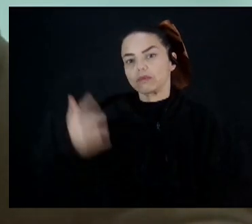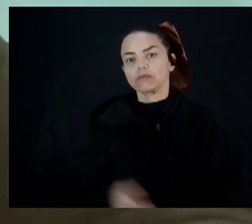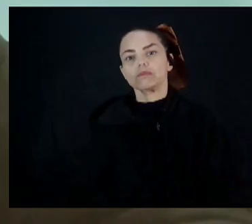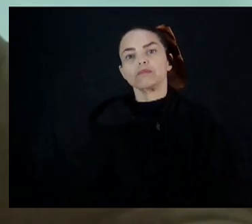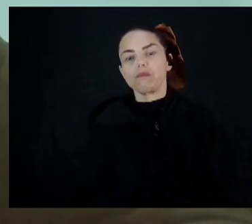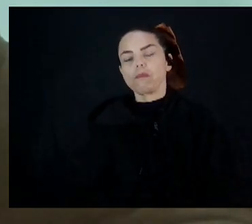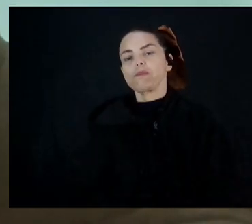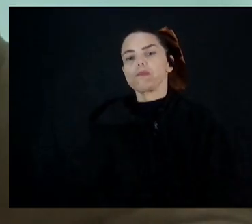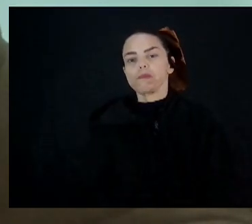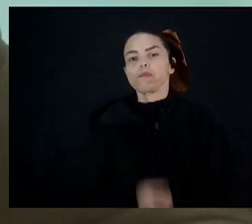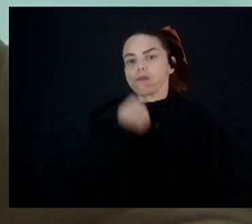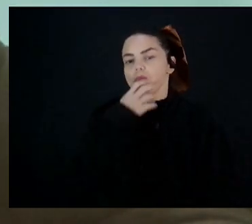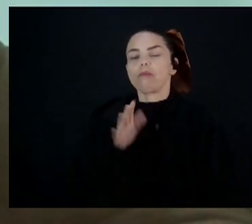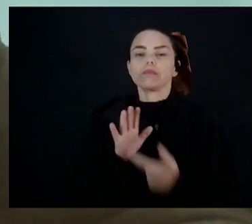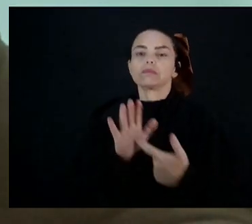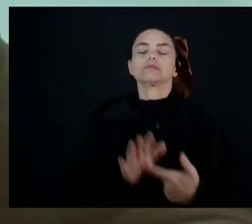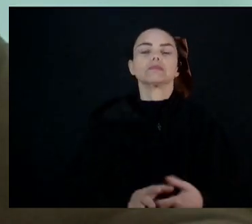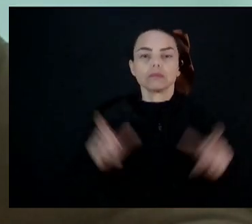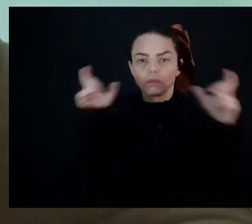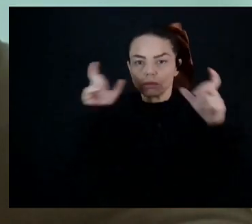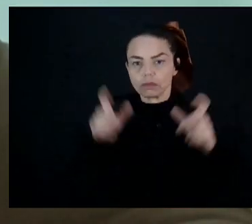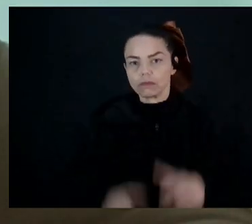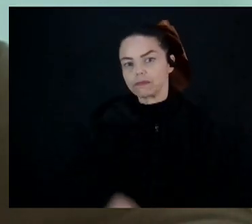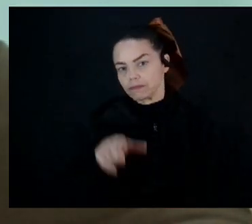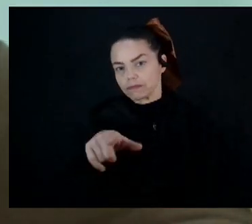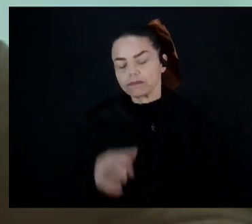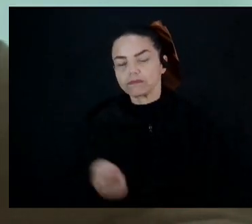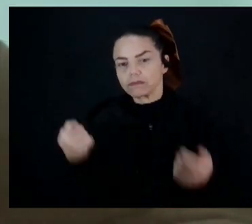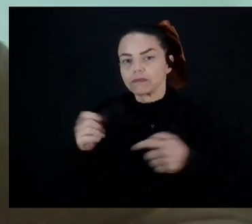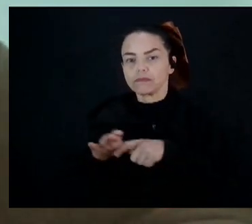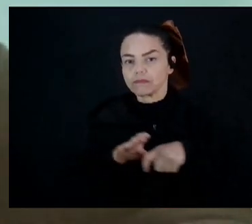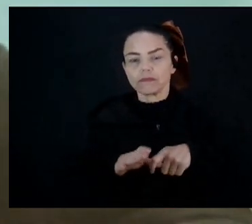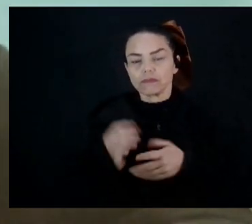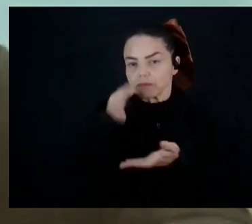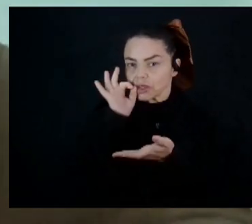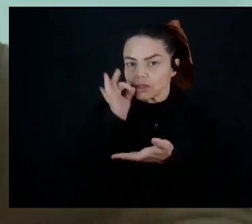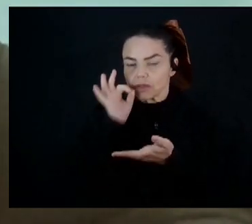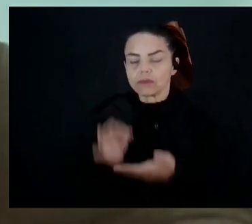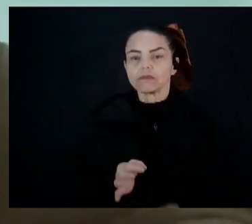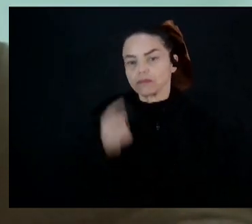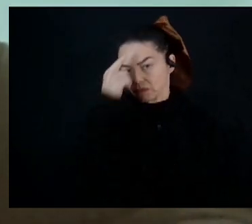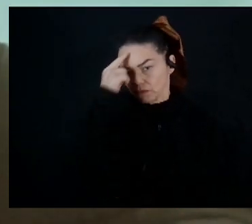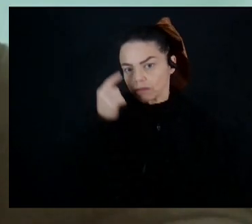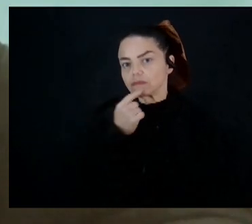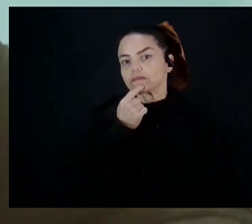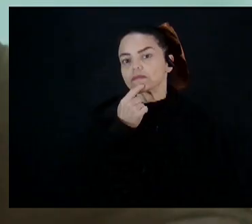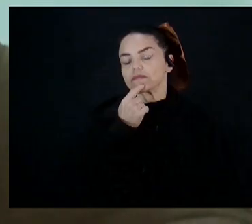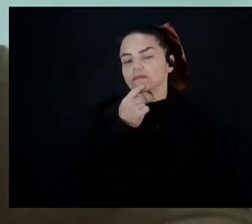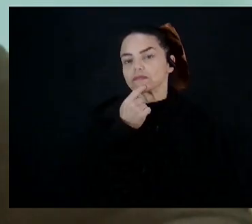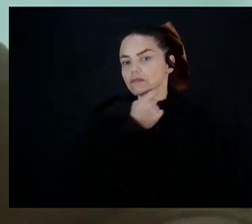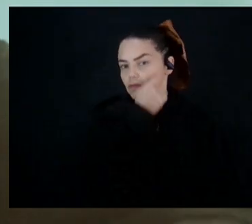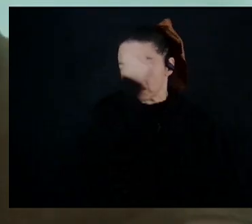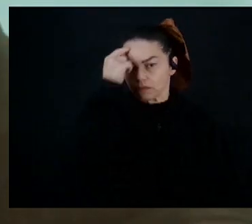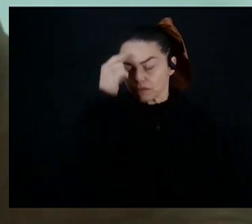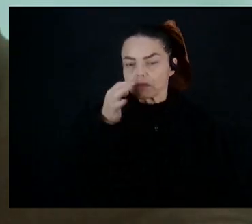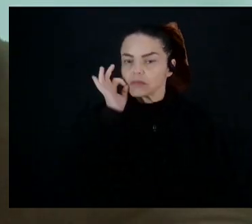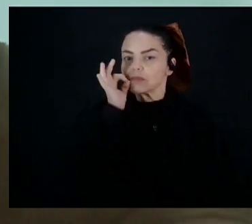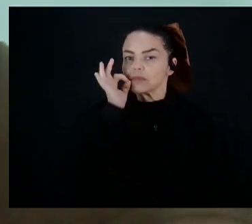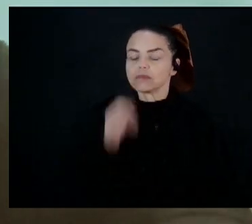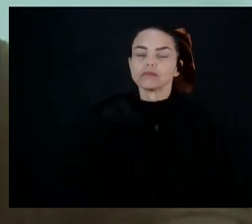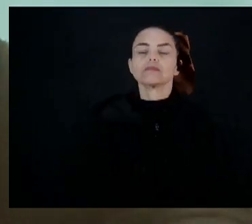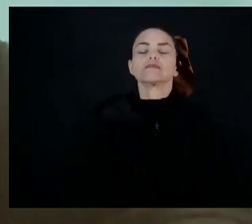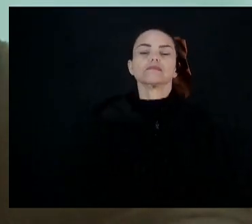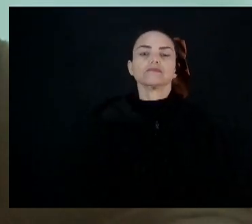é um bom sinal de alerta. Você depende de café de 30 em 30 minutos. É mais ou menos isso que a gente supõe que seja aí